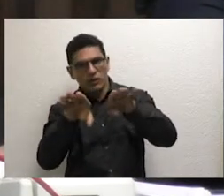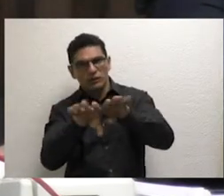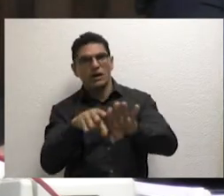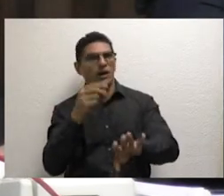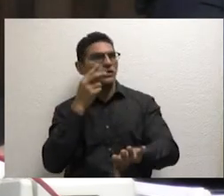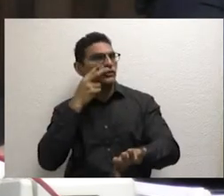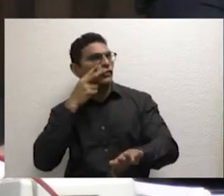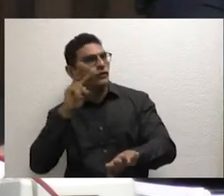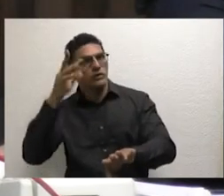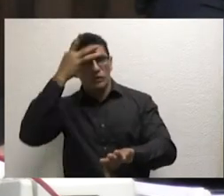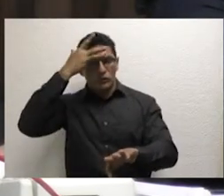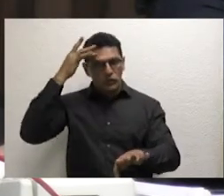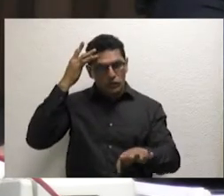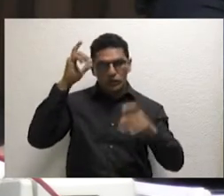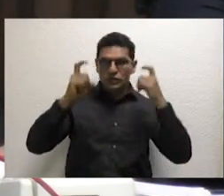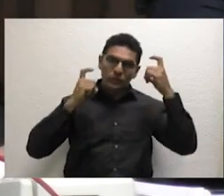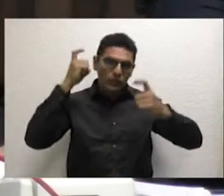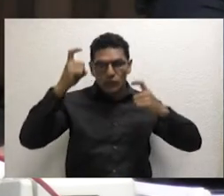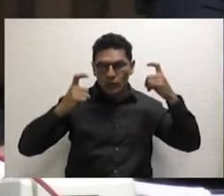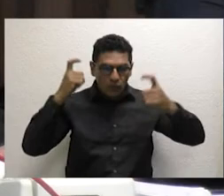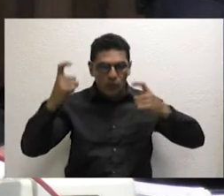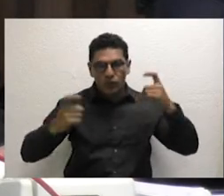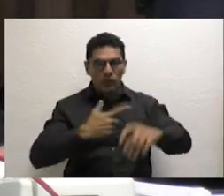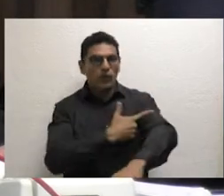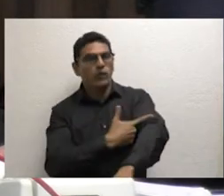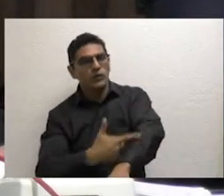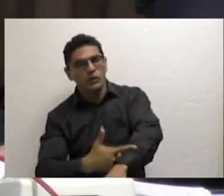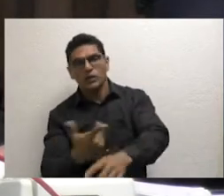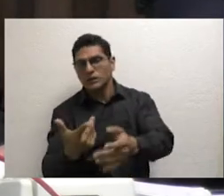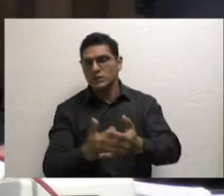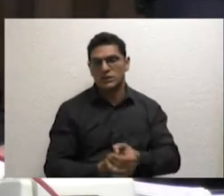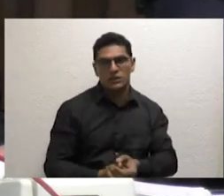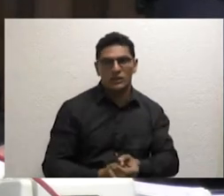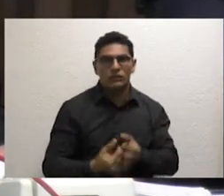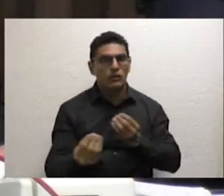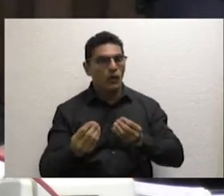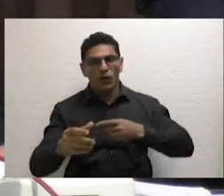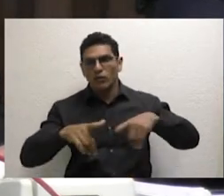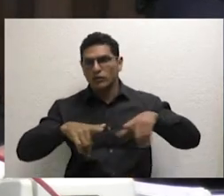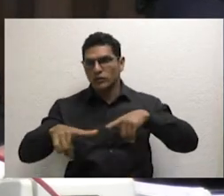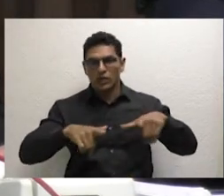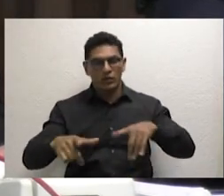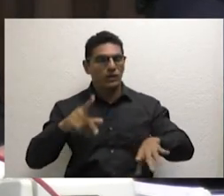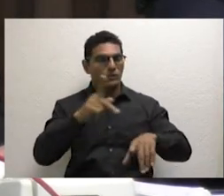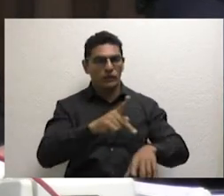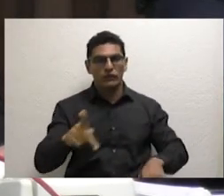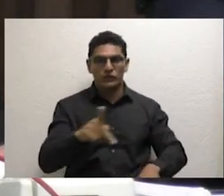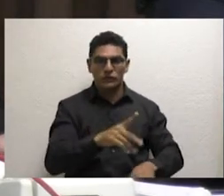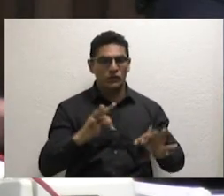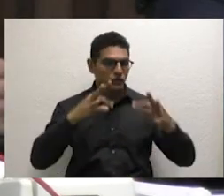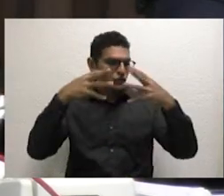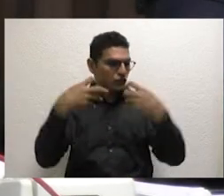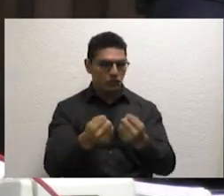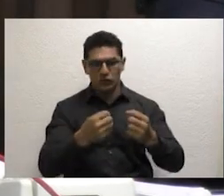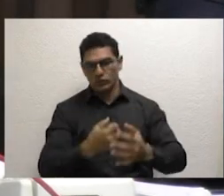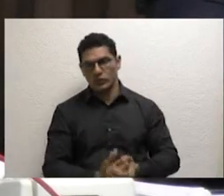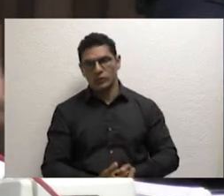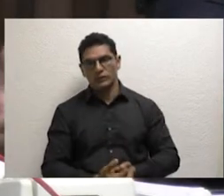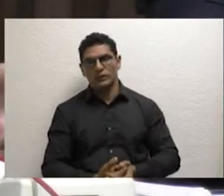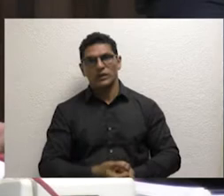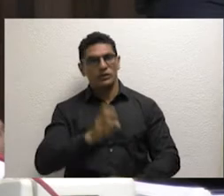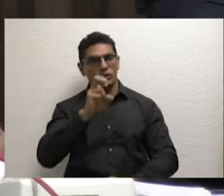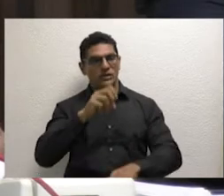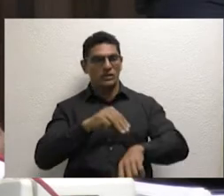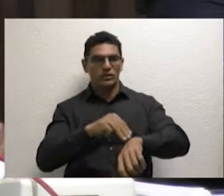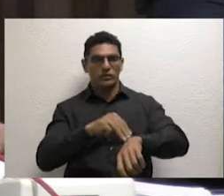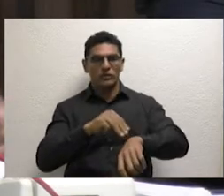preocupa com a educação que se preocupa com a forma de trabalhar dos senhores professores e senhoras professores então dentro dos cinco